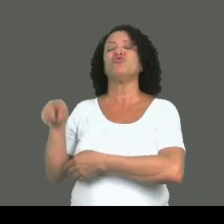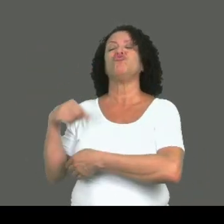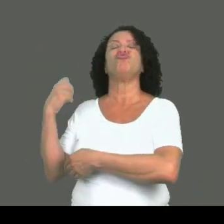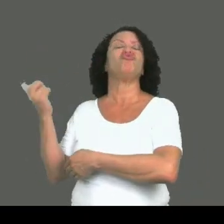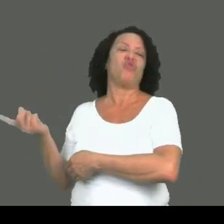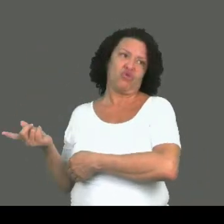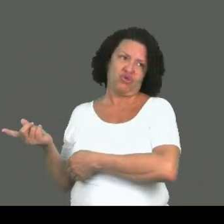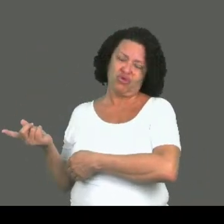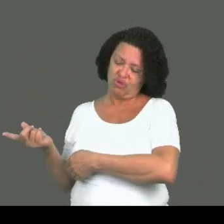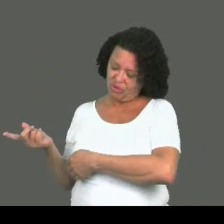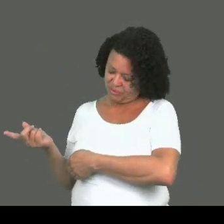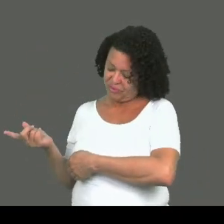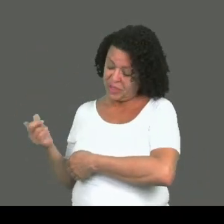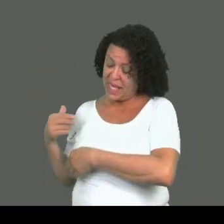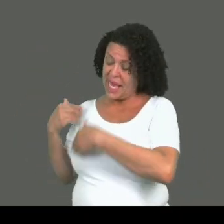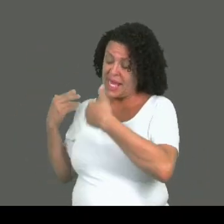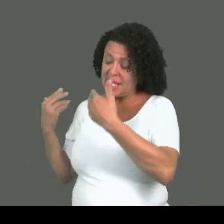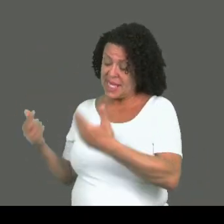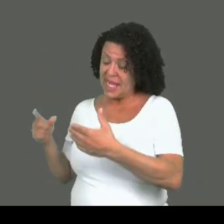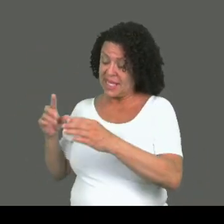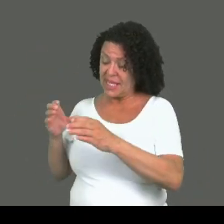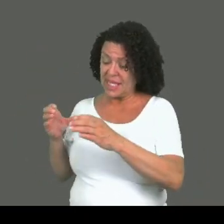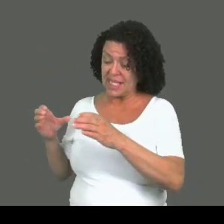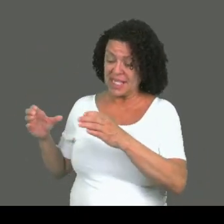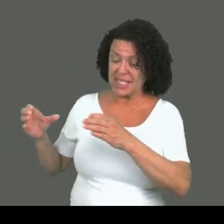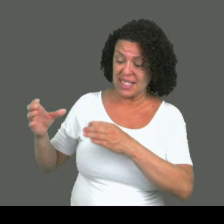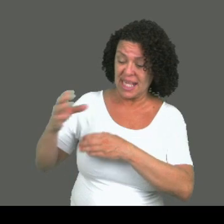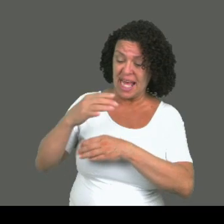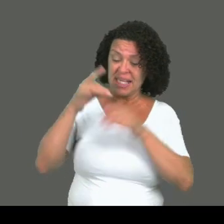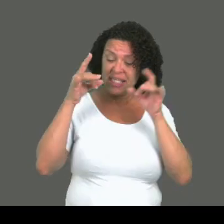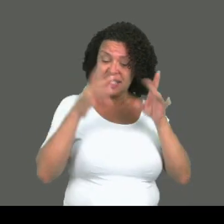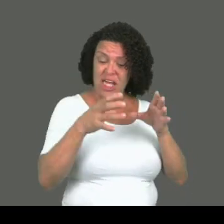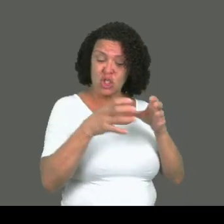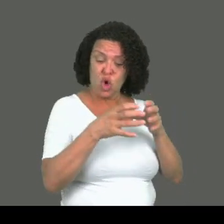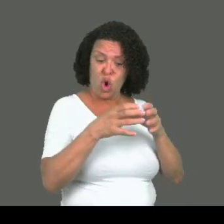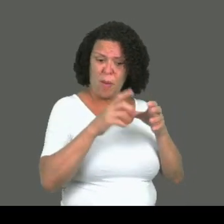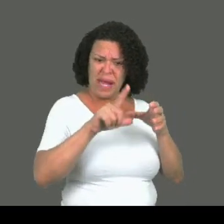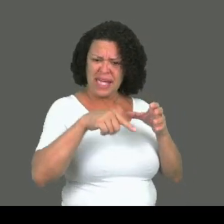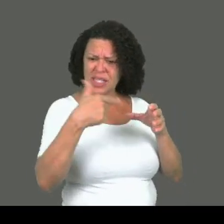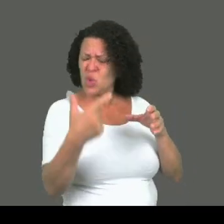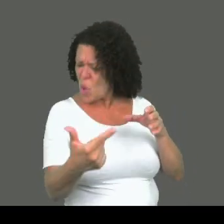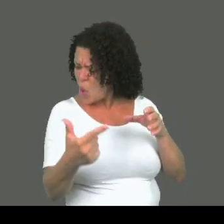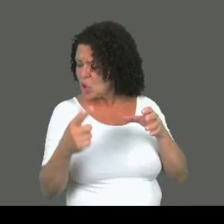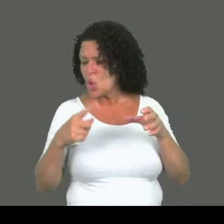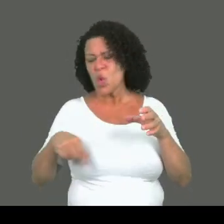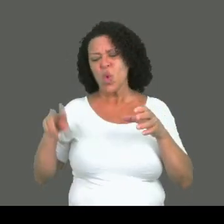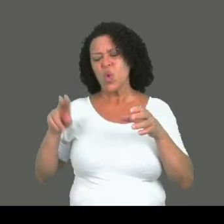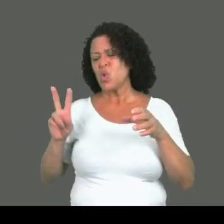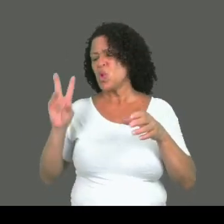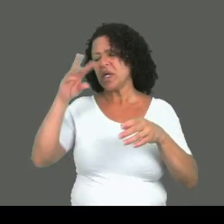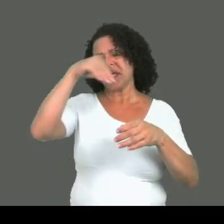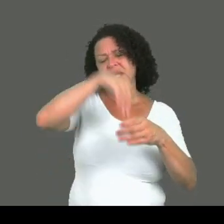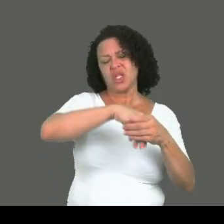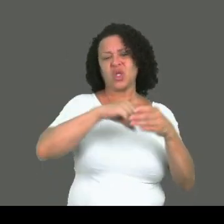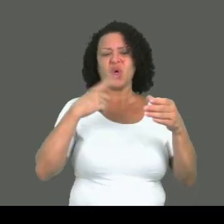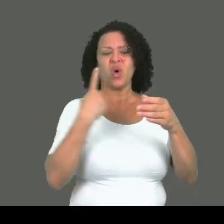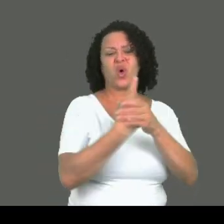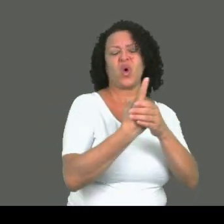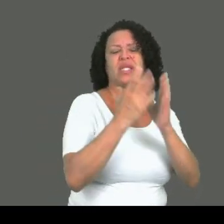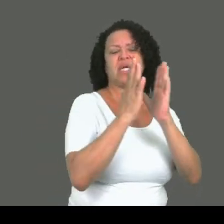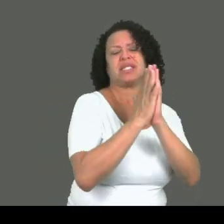outros. Quem deixa um círculo por causa de outro nunca entrou para dançar,